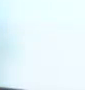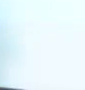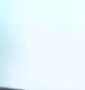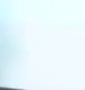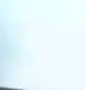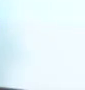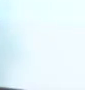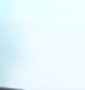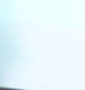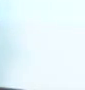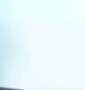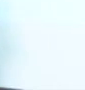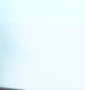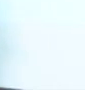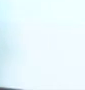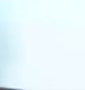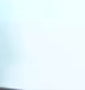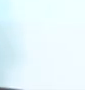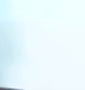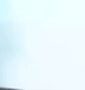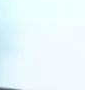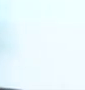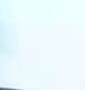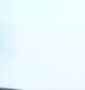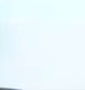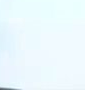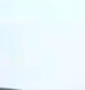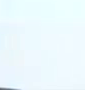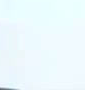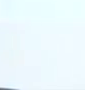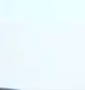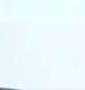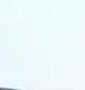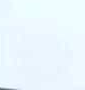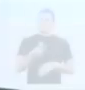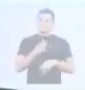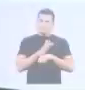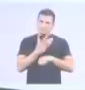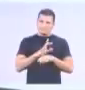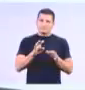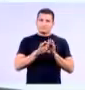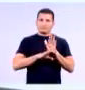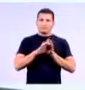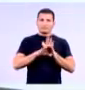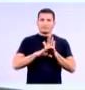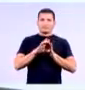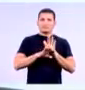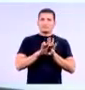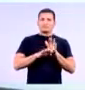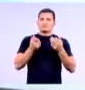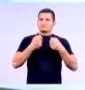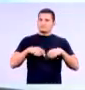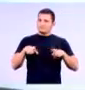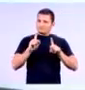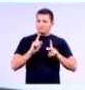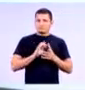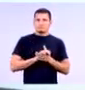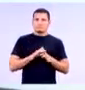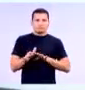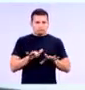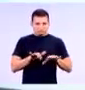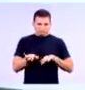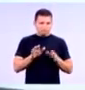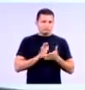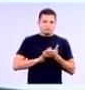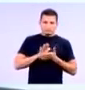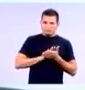Olá pessoal, espero que tenham feito bem a atividade aí, uma atividade mais conceitual. A gente não precisa desenvolver nada, é só para